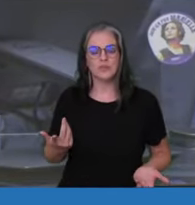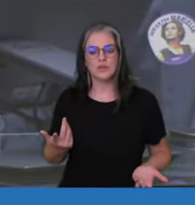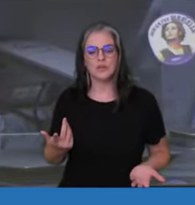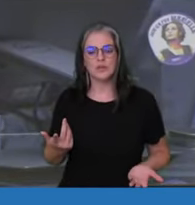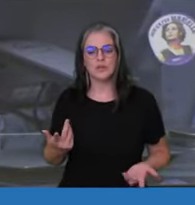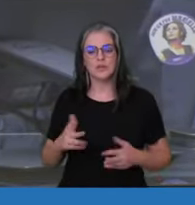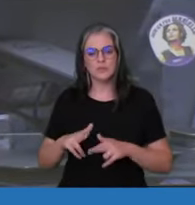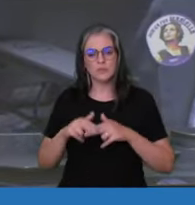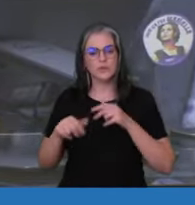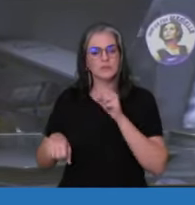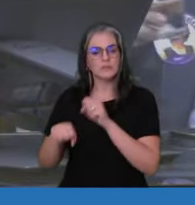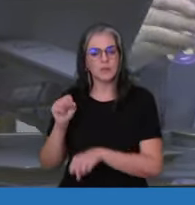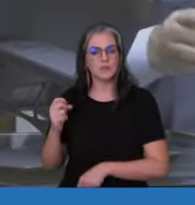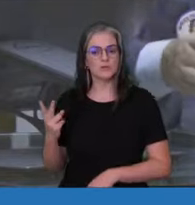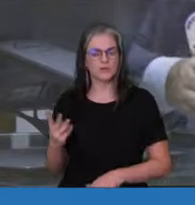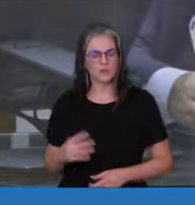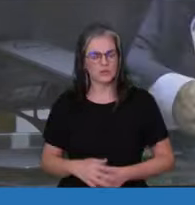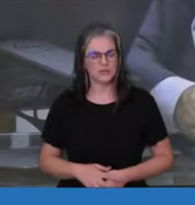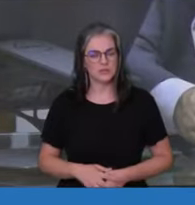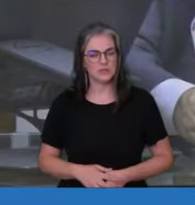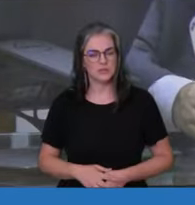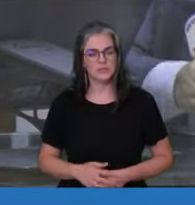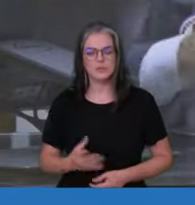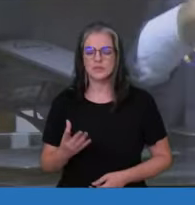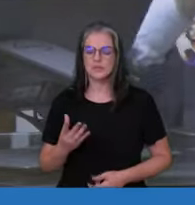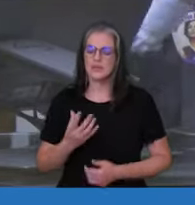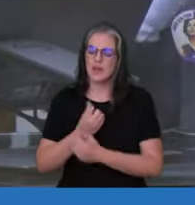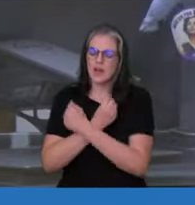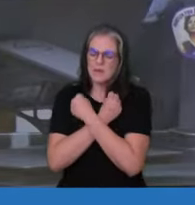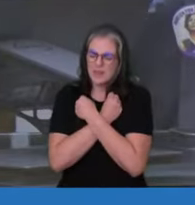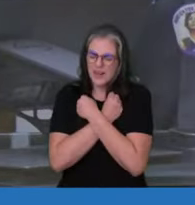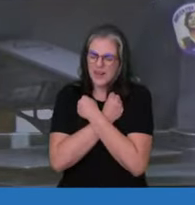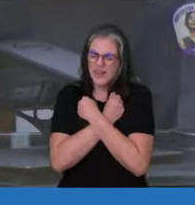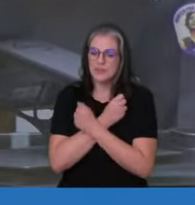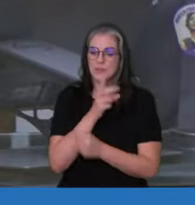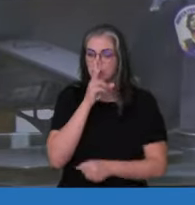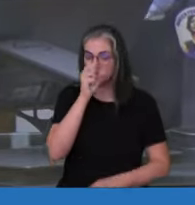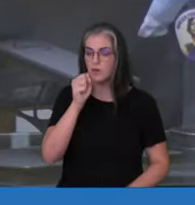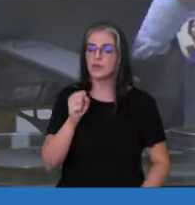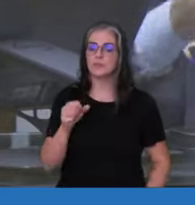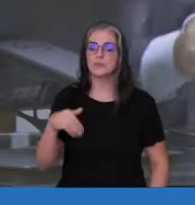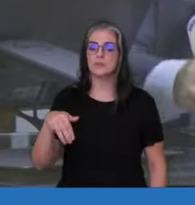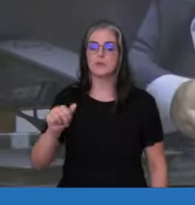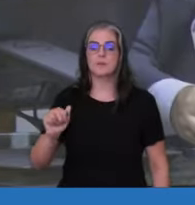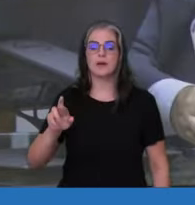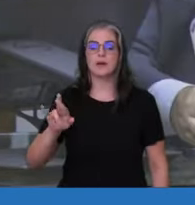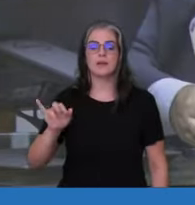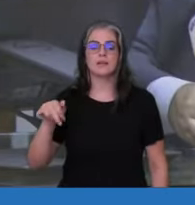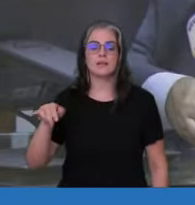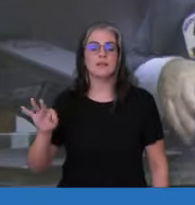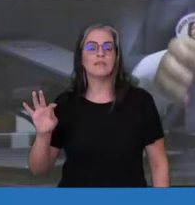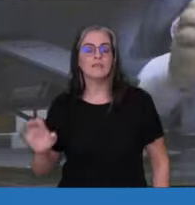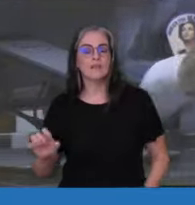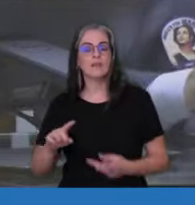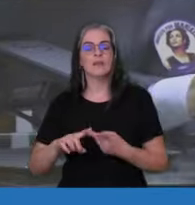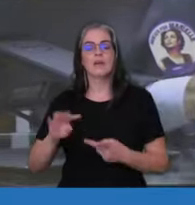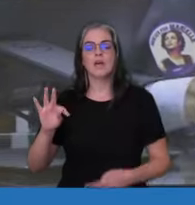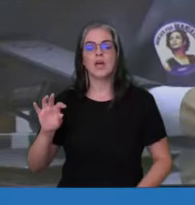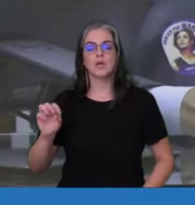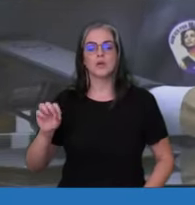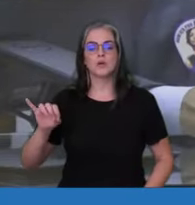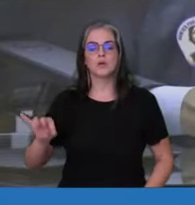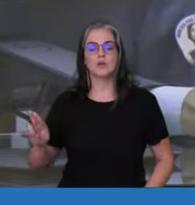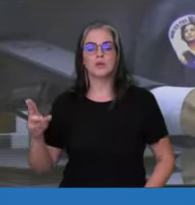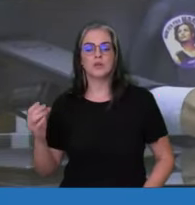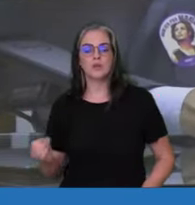Meu abraço muito, muito apertado em Dona Marinette, em seu Toinho,